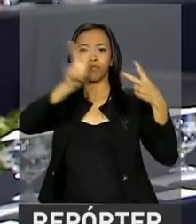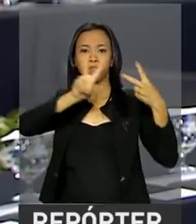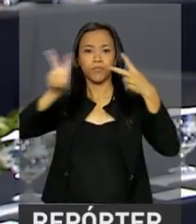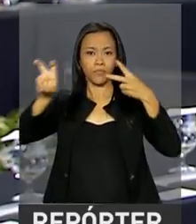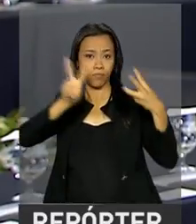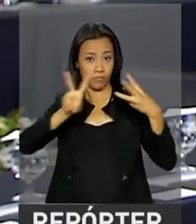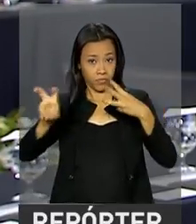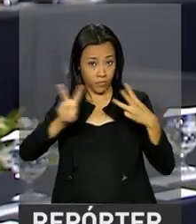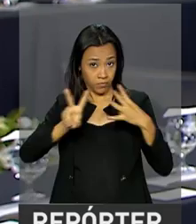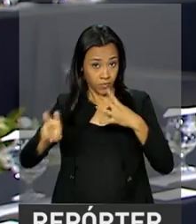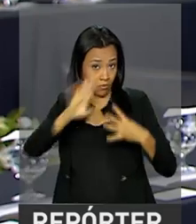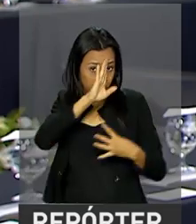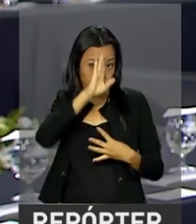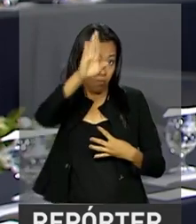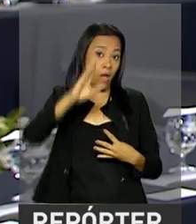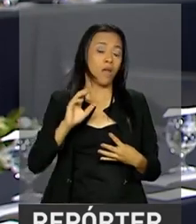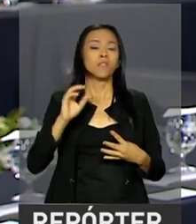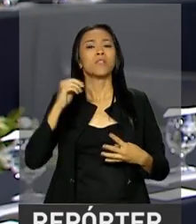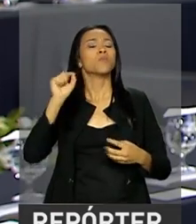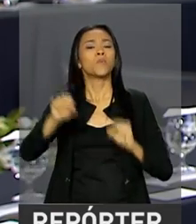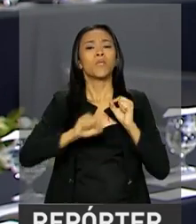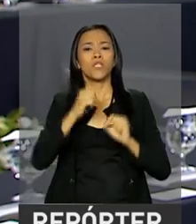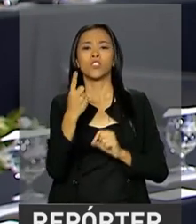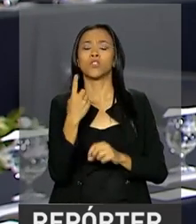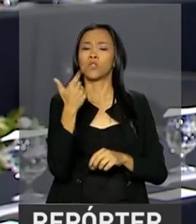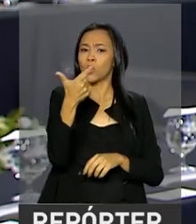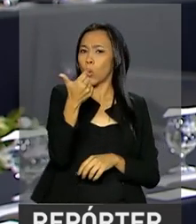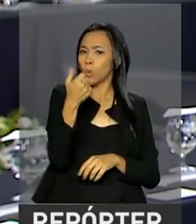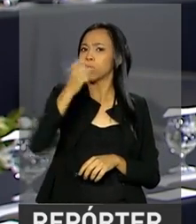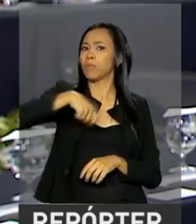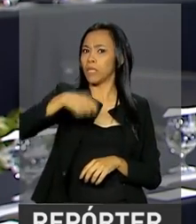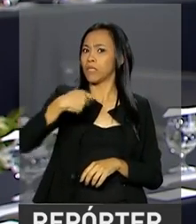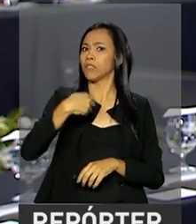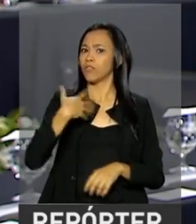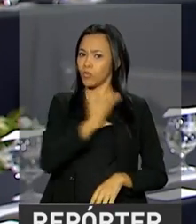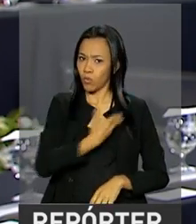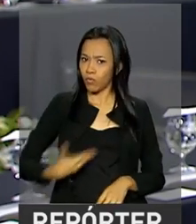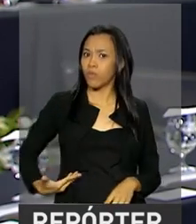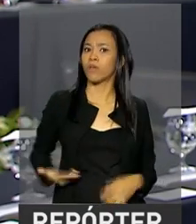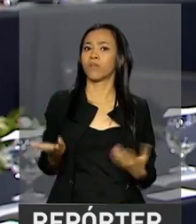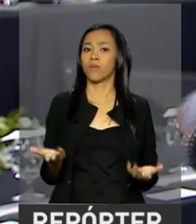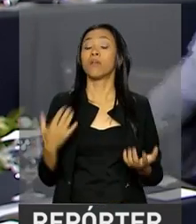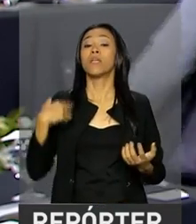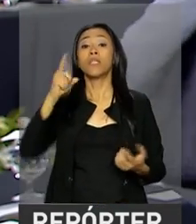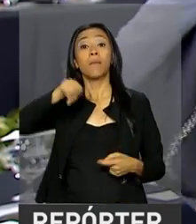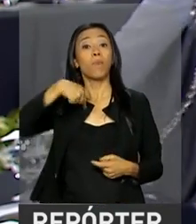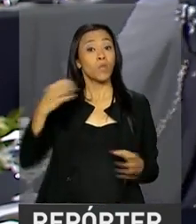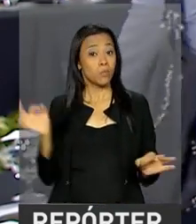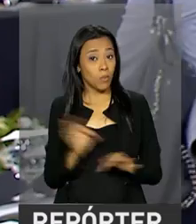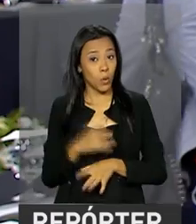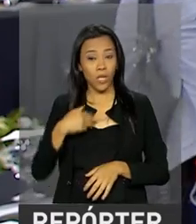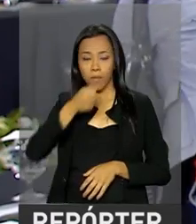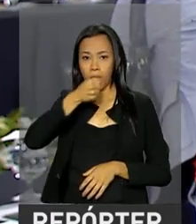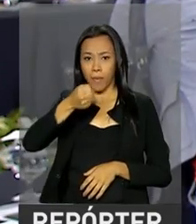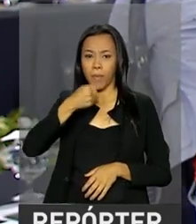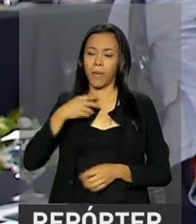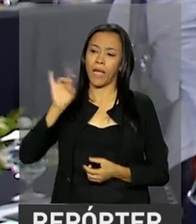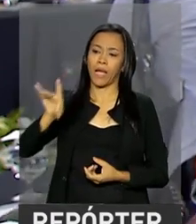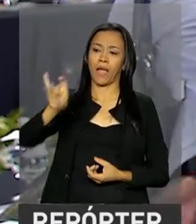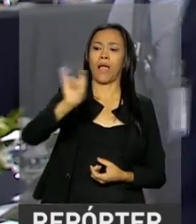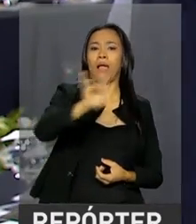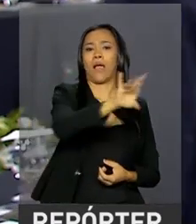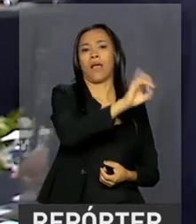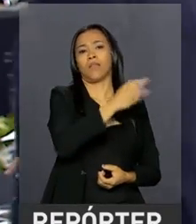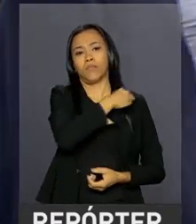pontos desses 12 meses de governo. E na sequência ele passa a palavra para representantes de cada uma das áreas do governo para que eles possam